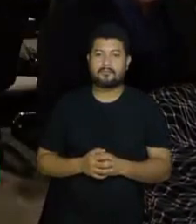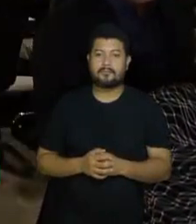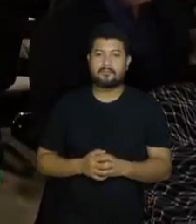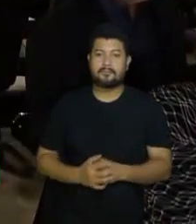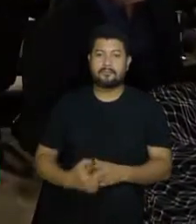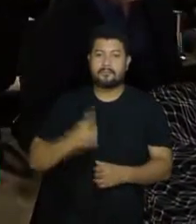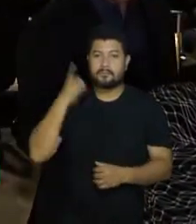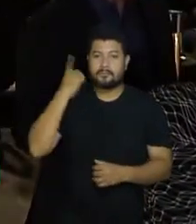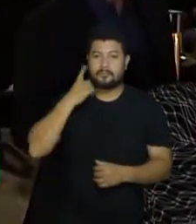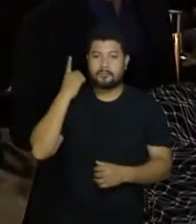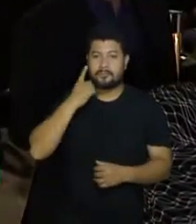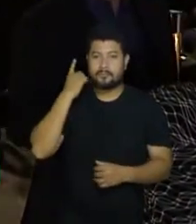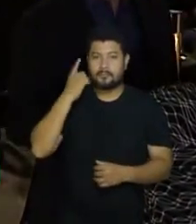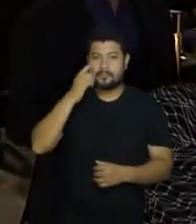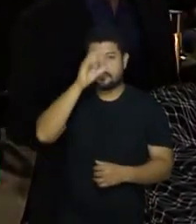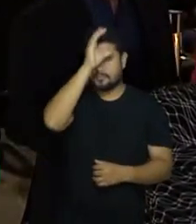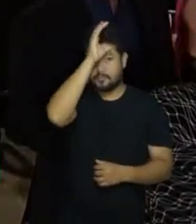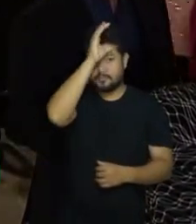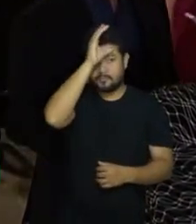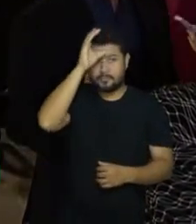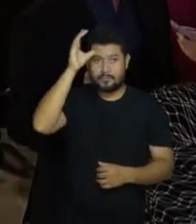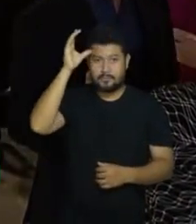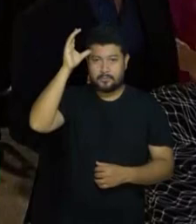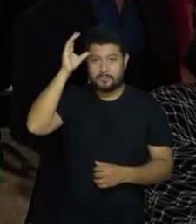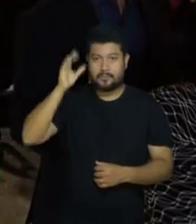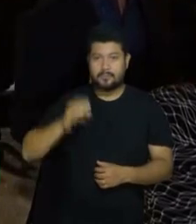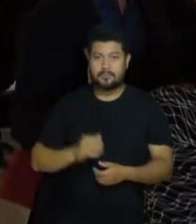Deputado Camilo Martins.